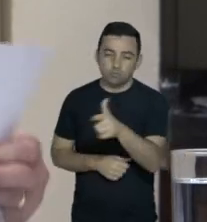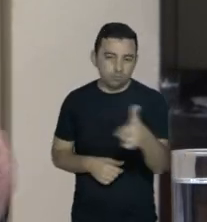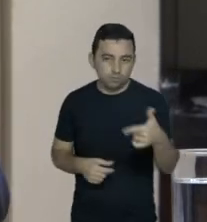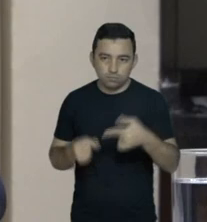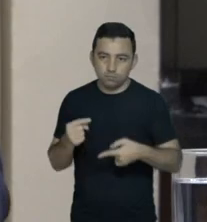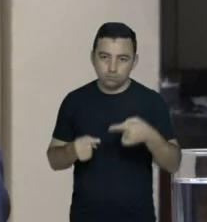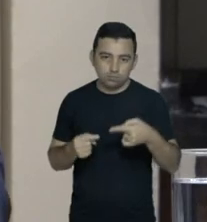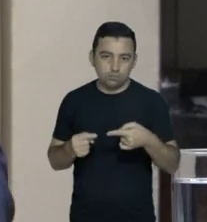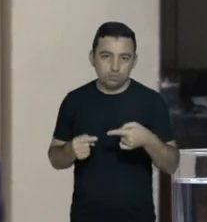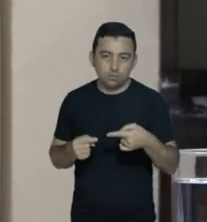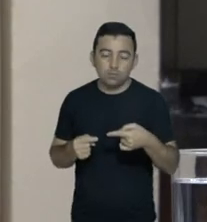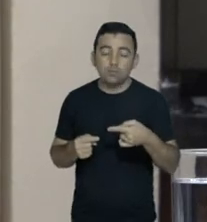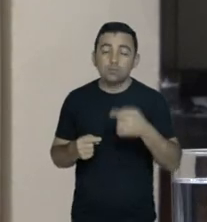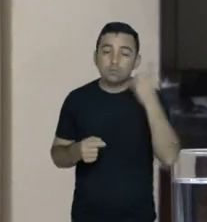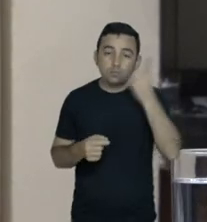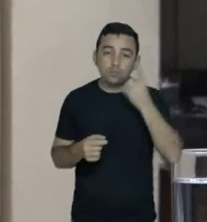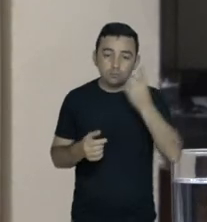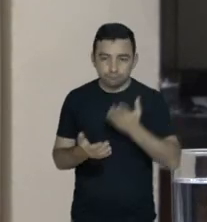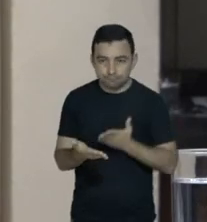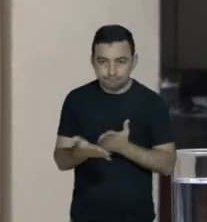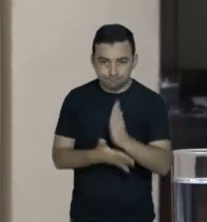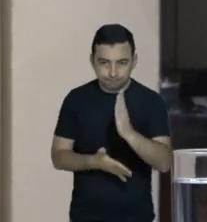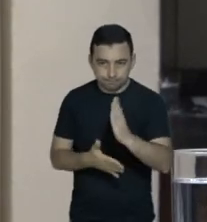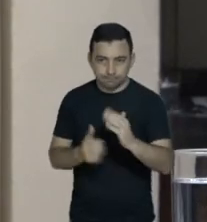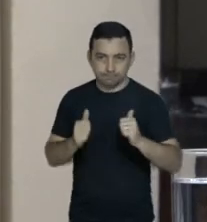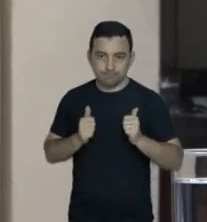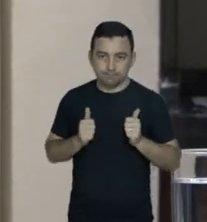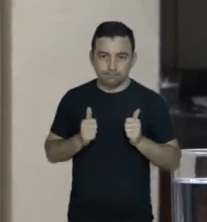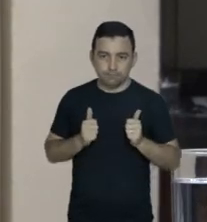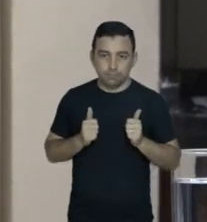em votação. Deputados que aprovam, permaneçam como se encontra.